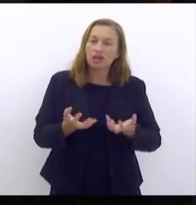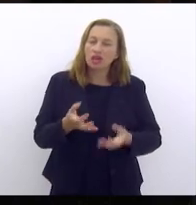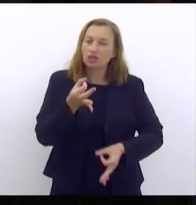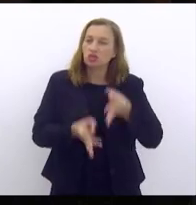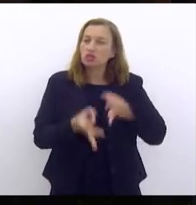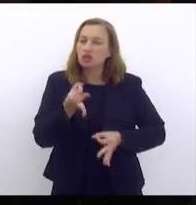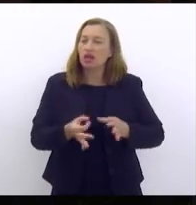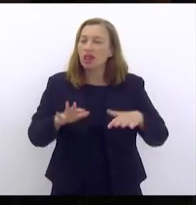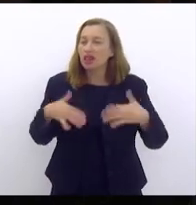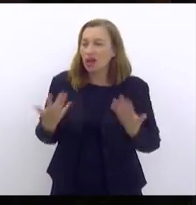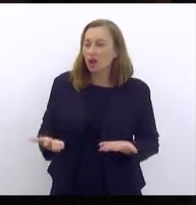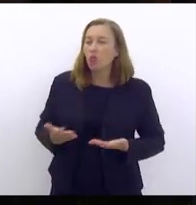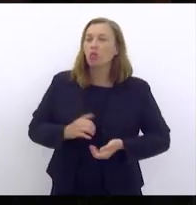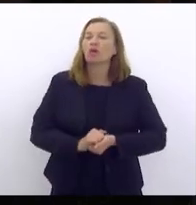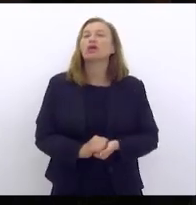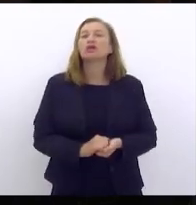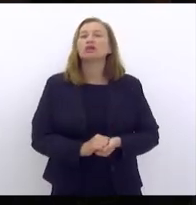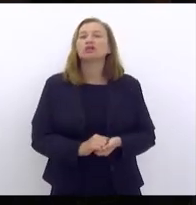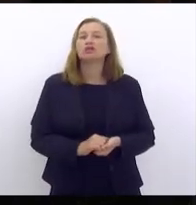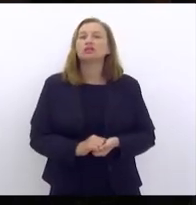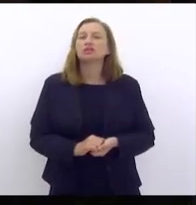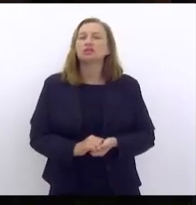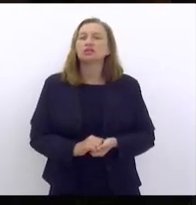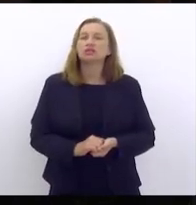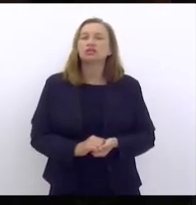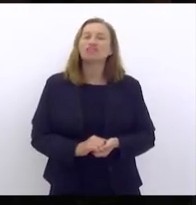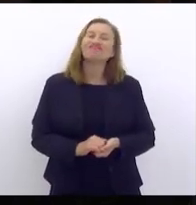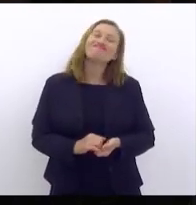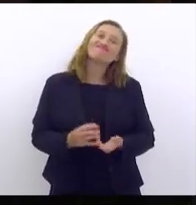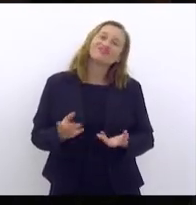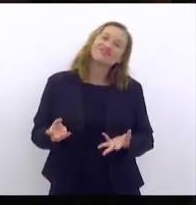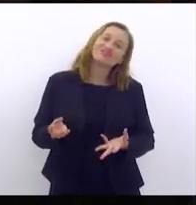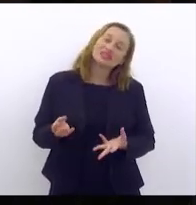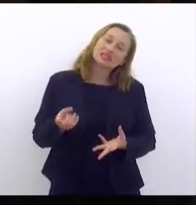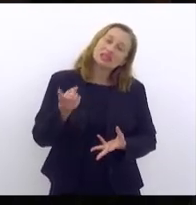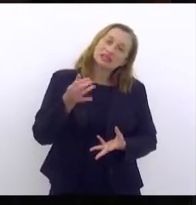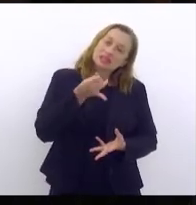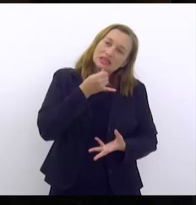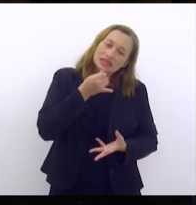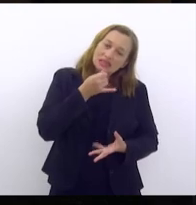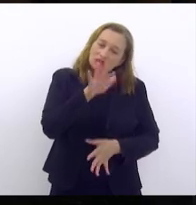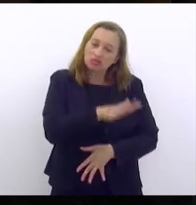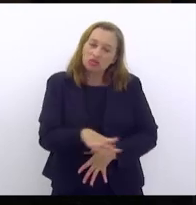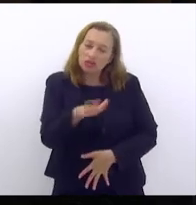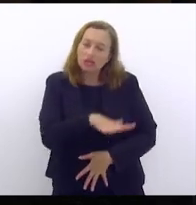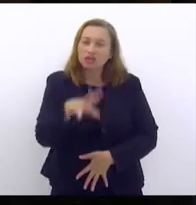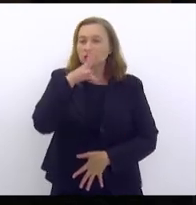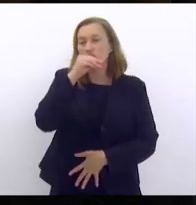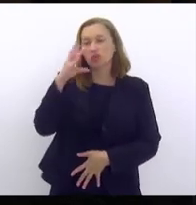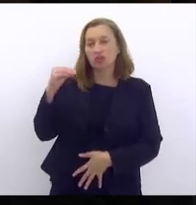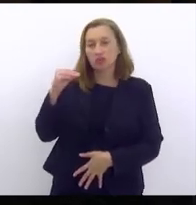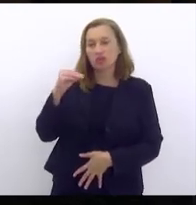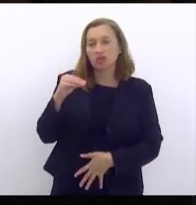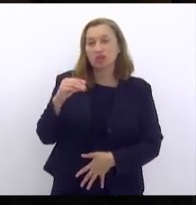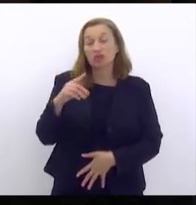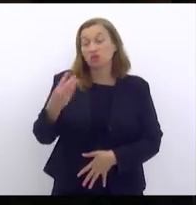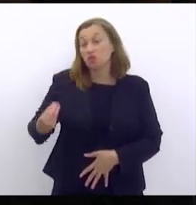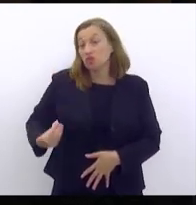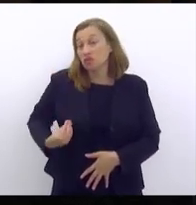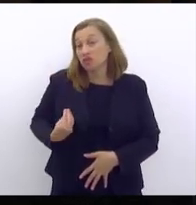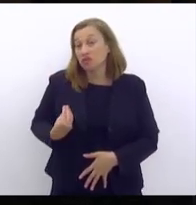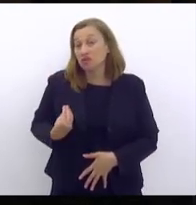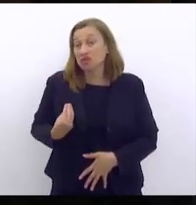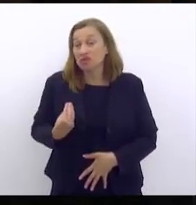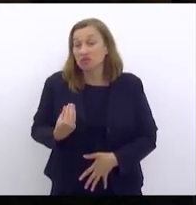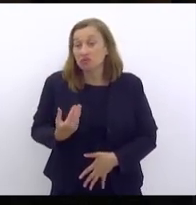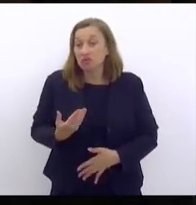a gente está numa situação extremamente delicada, onde crianças e adolescentes tem a sua vida